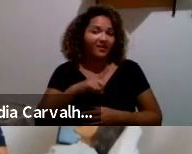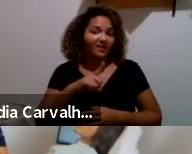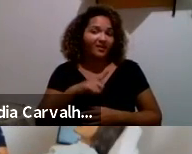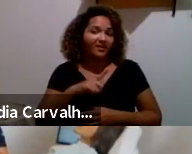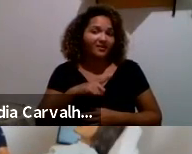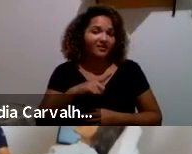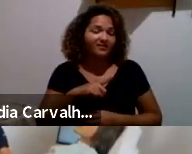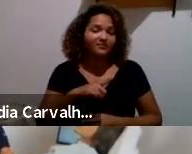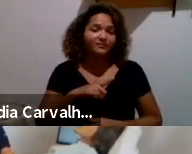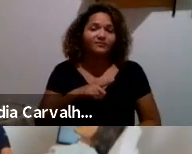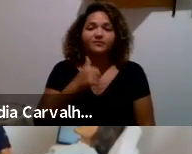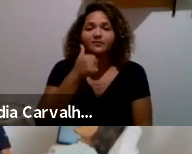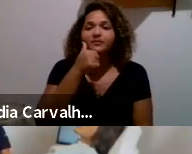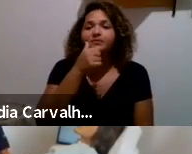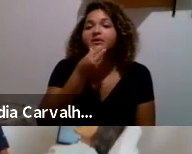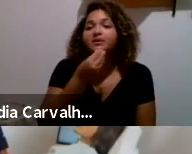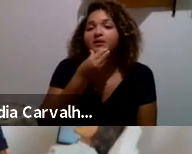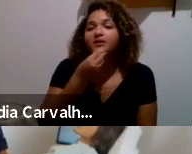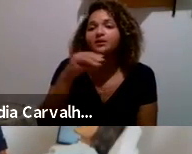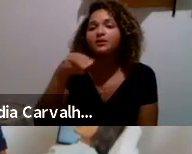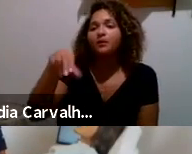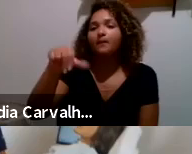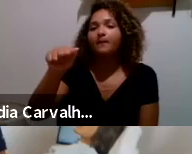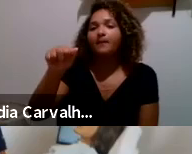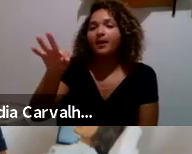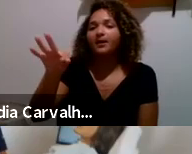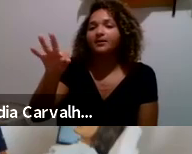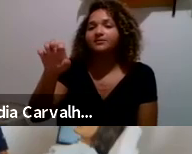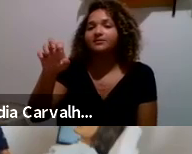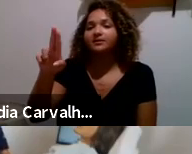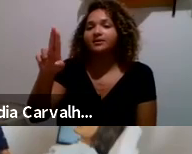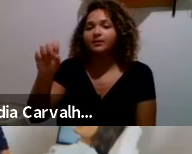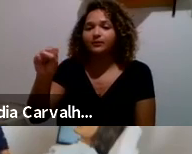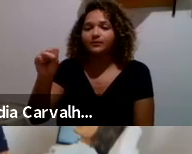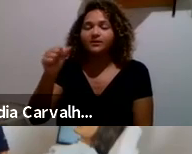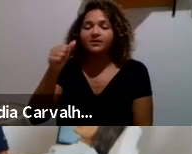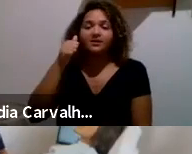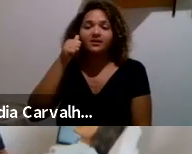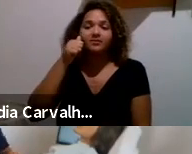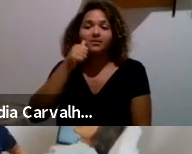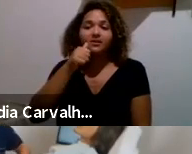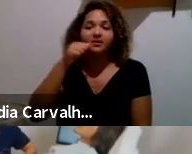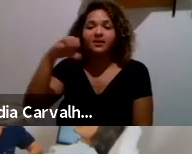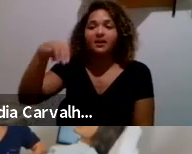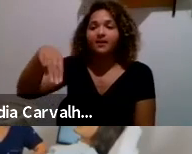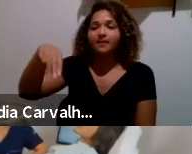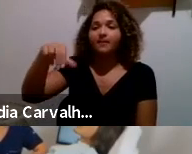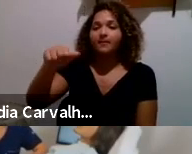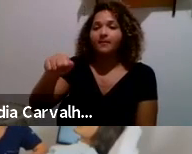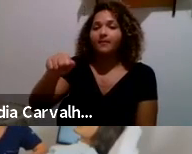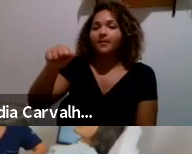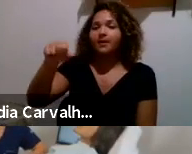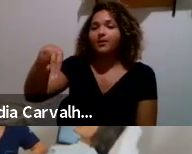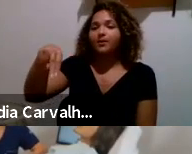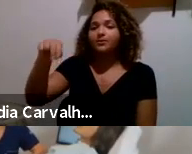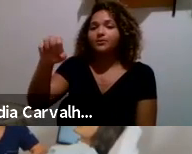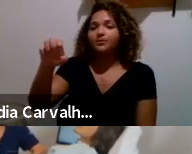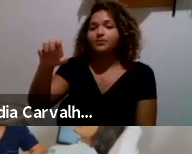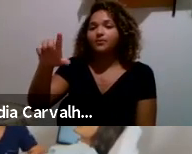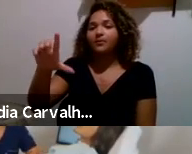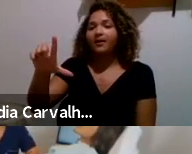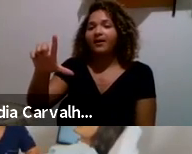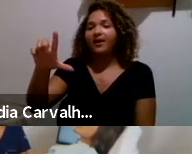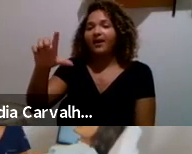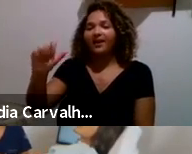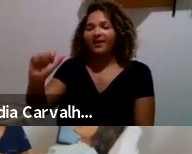Se for menino vai ser Matheus. E se for menina, Manuela. Você sabe que Matheus é arteiro, né? Ah, vai falar